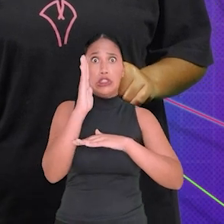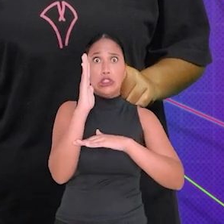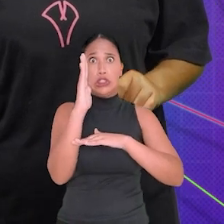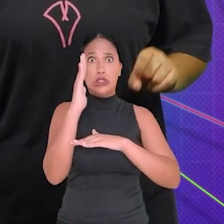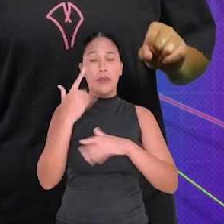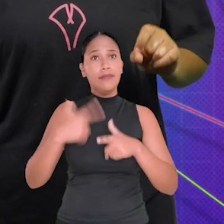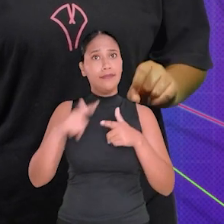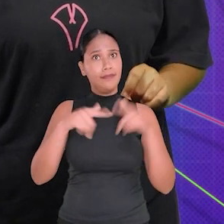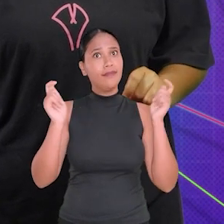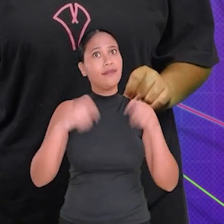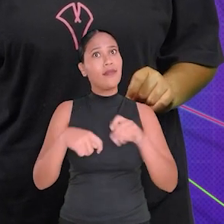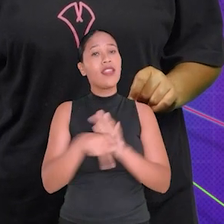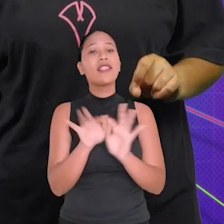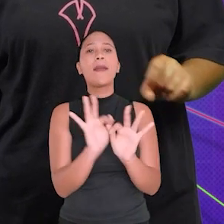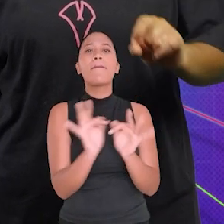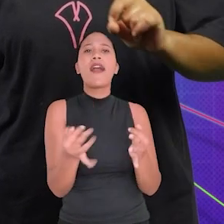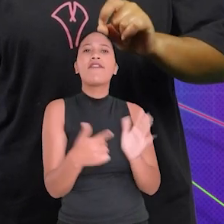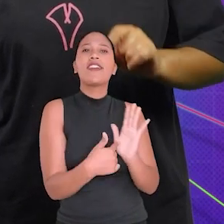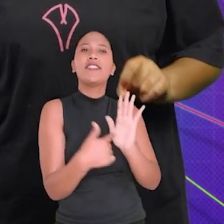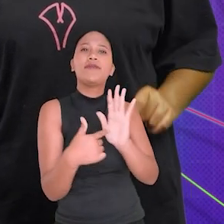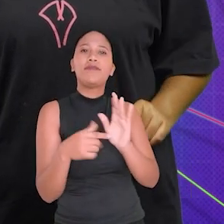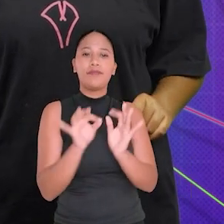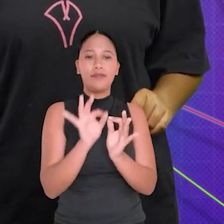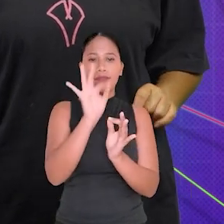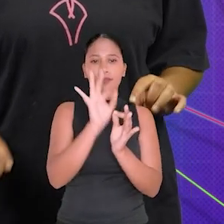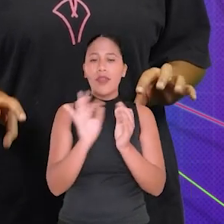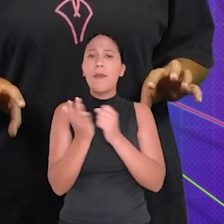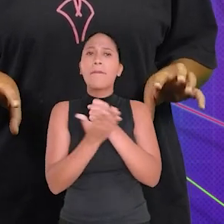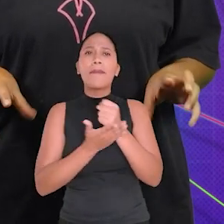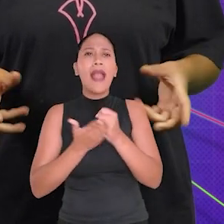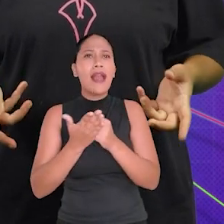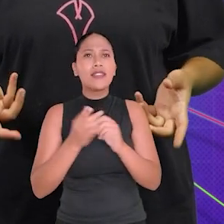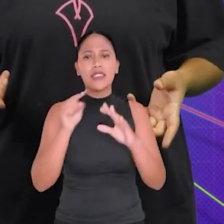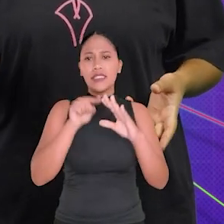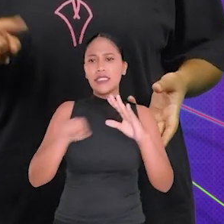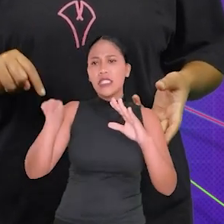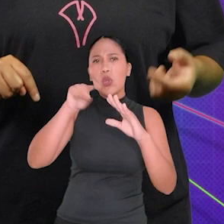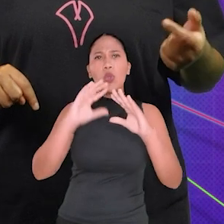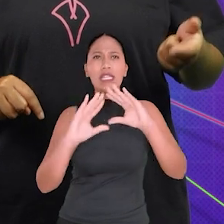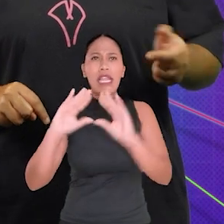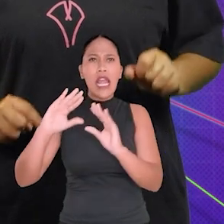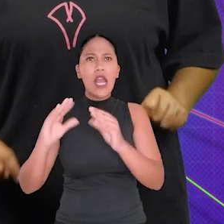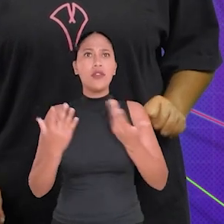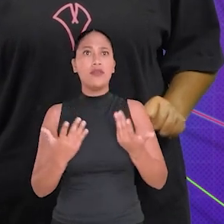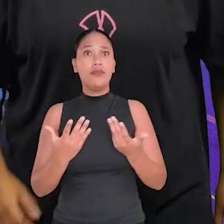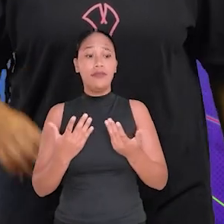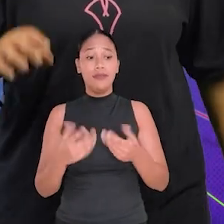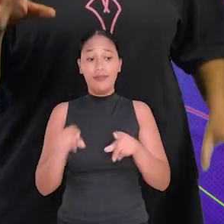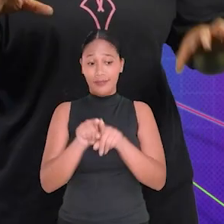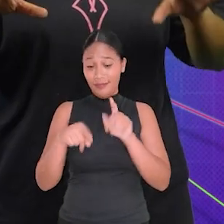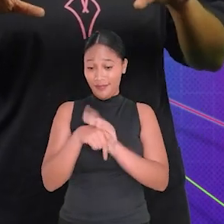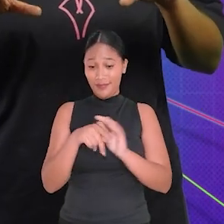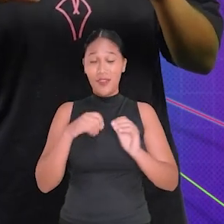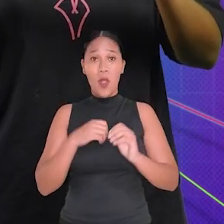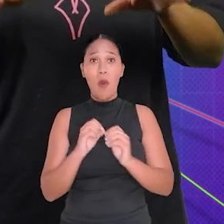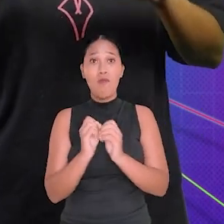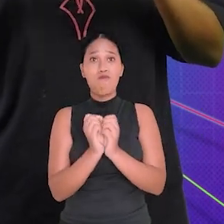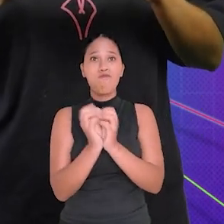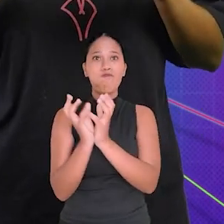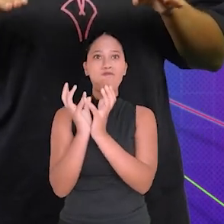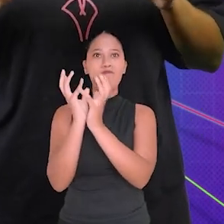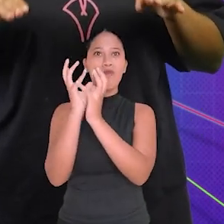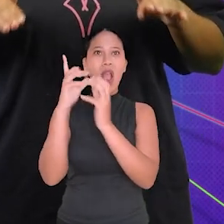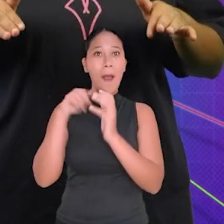personagens do jogo são representados de forma simplificada, com formas geométricas básicas, como círculos e triângulos. Os balões, que são